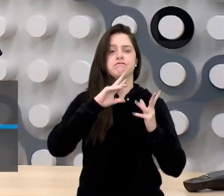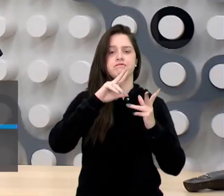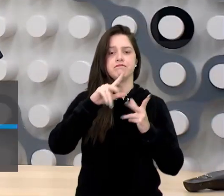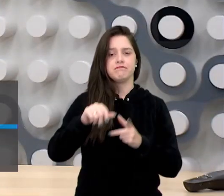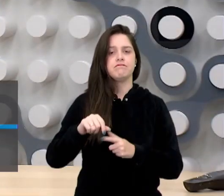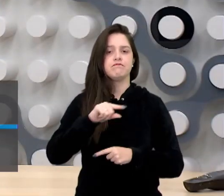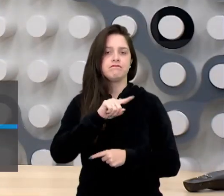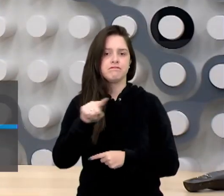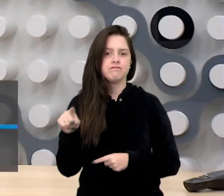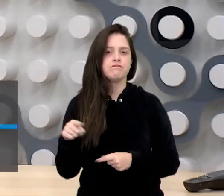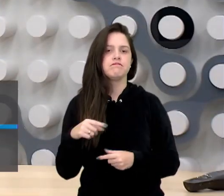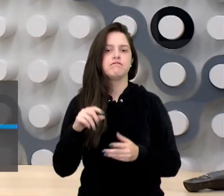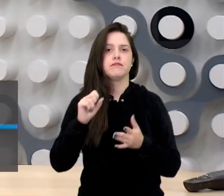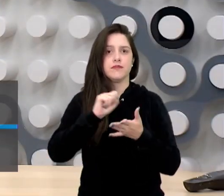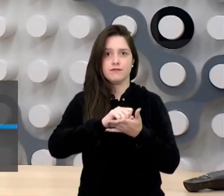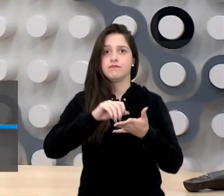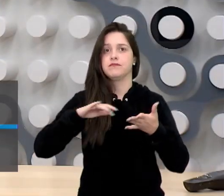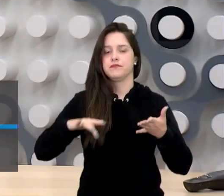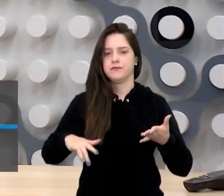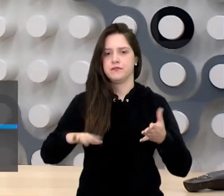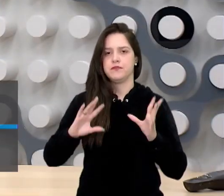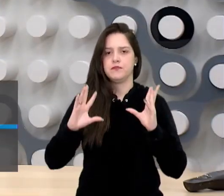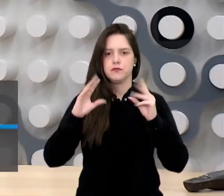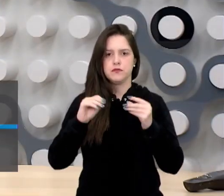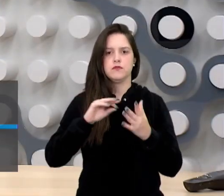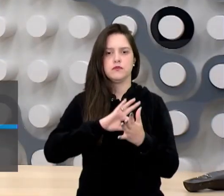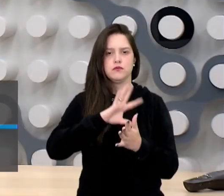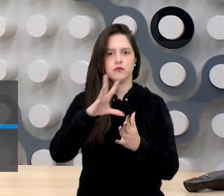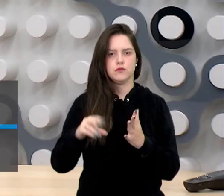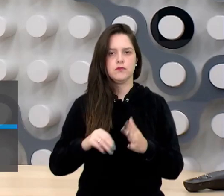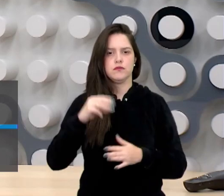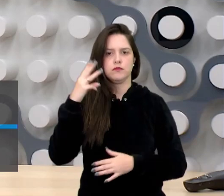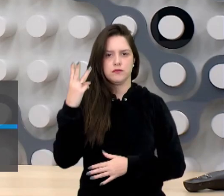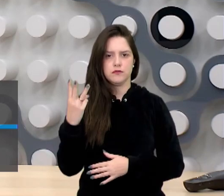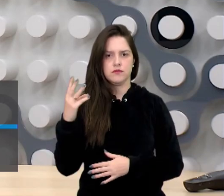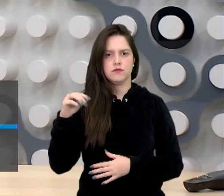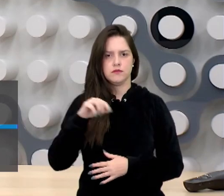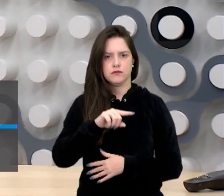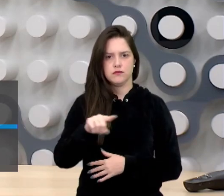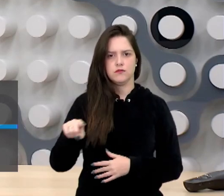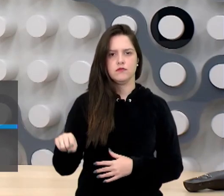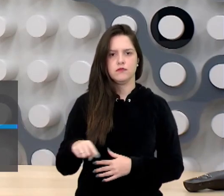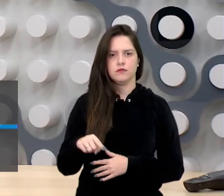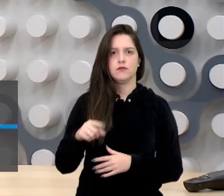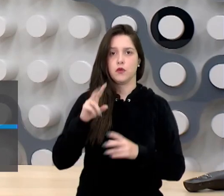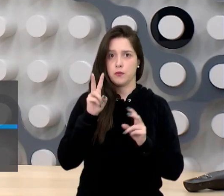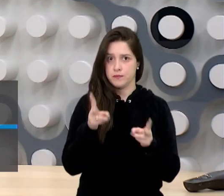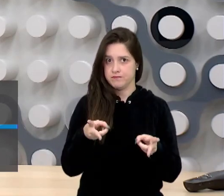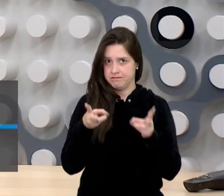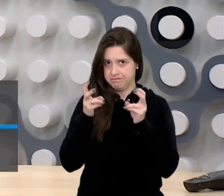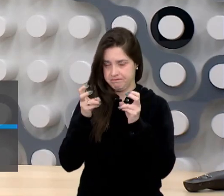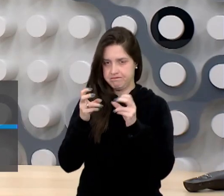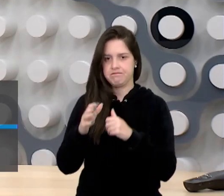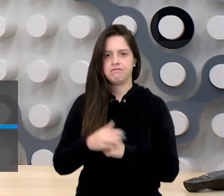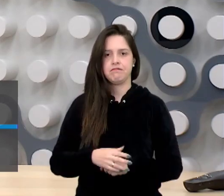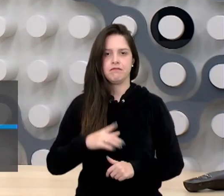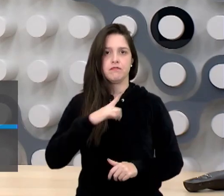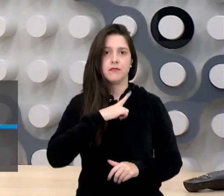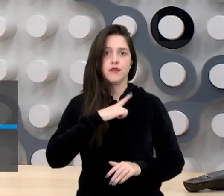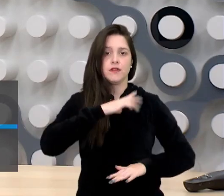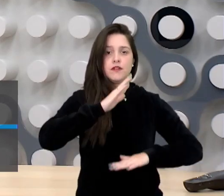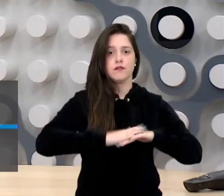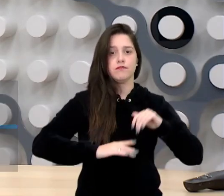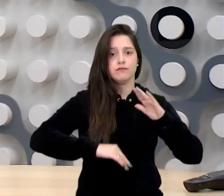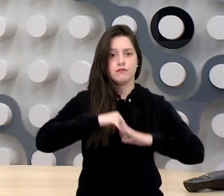aí desta atividade 2 e do componente 3 aí que vocês estão observando. E aí nós temos habilidades